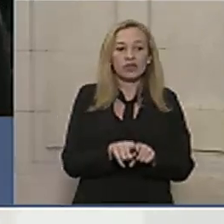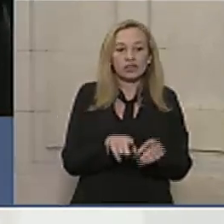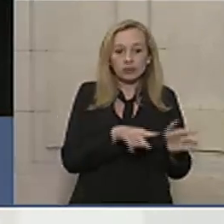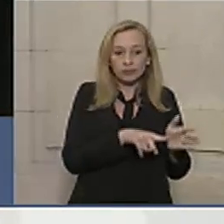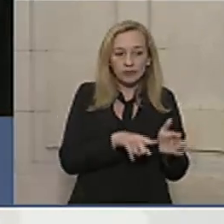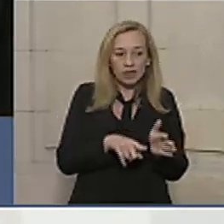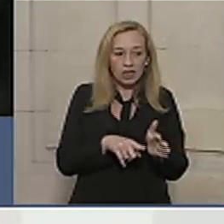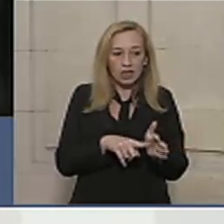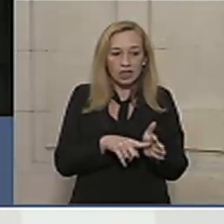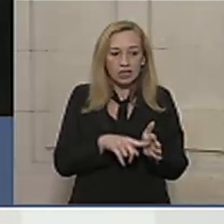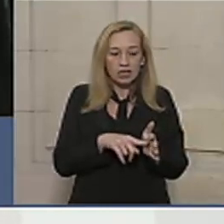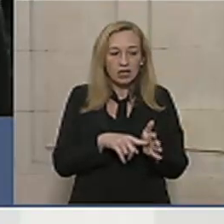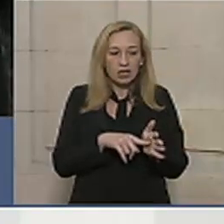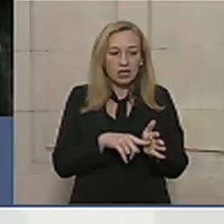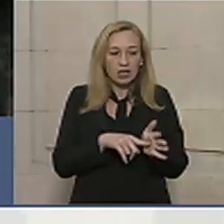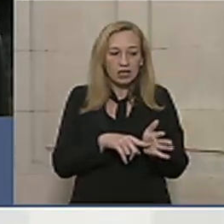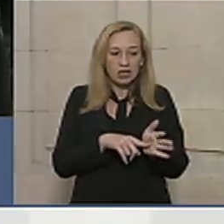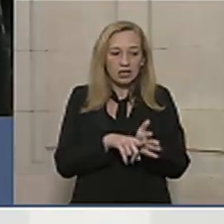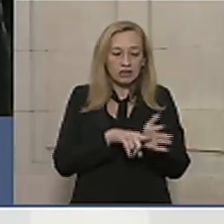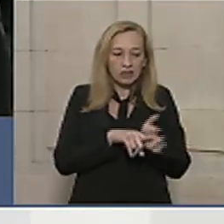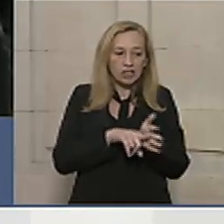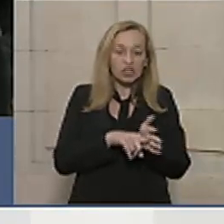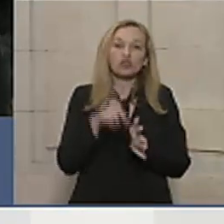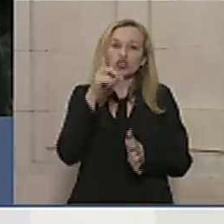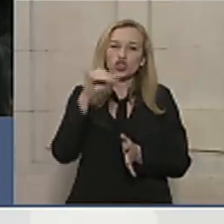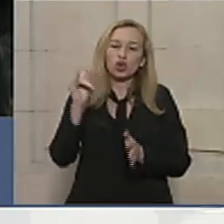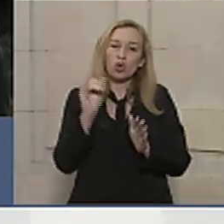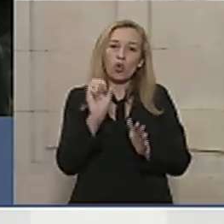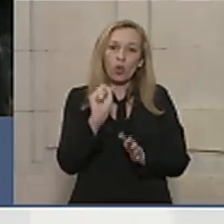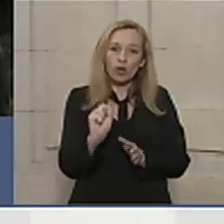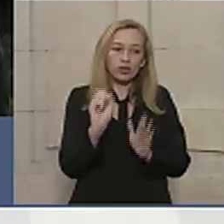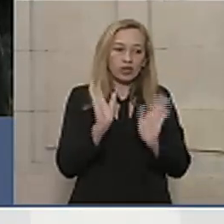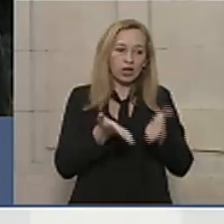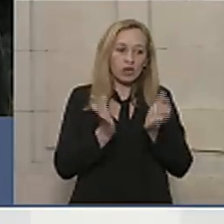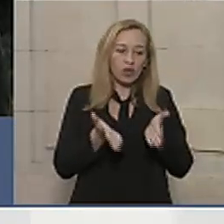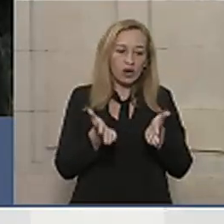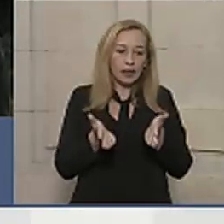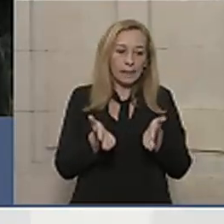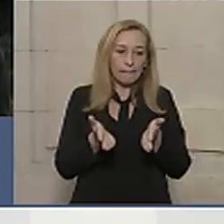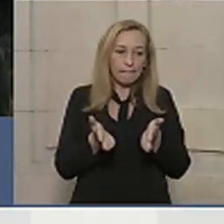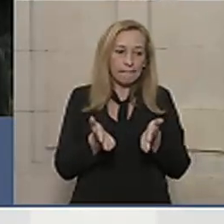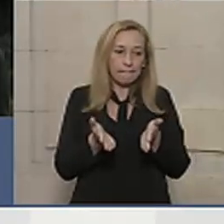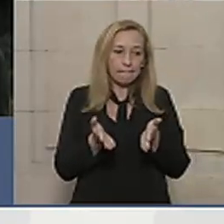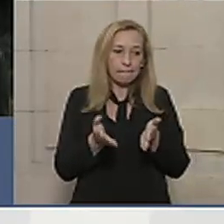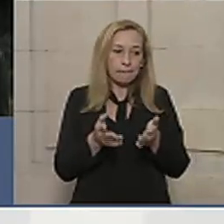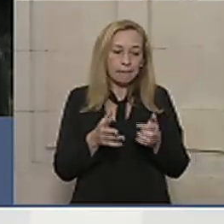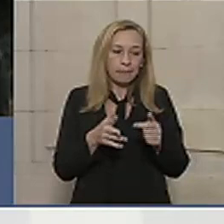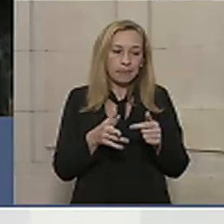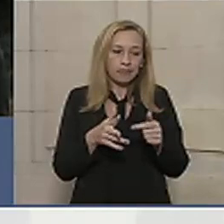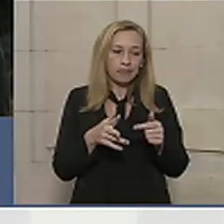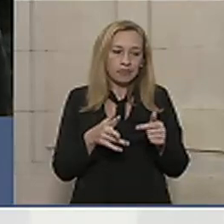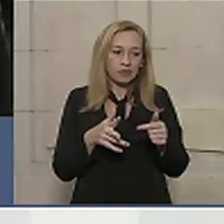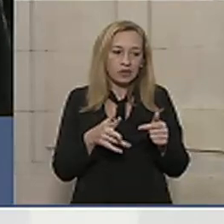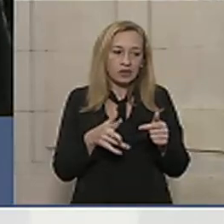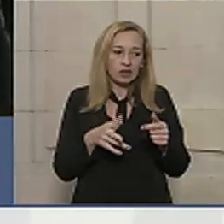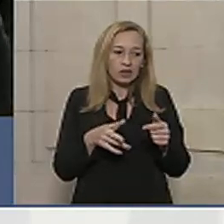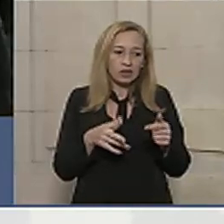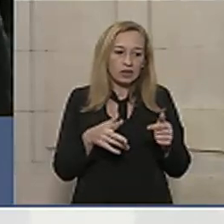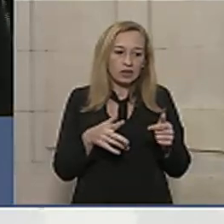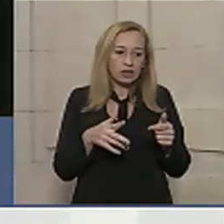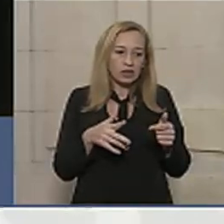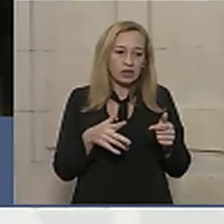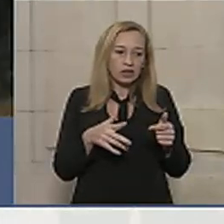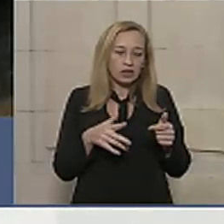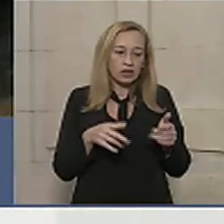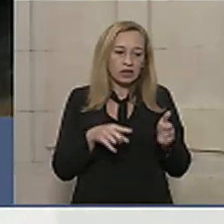blitz, estão agora, a partir do dia 8, impedidas, senhor presidente, de fiscalizar má estado de conservação e